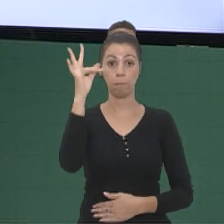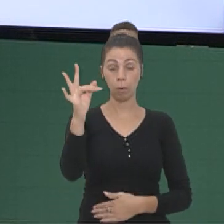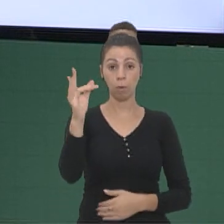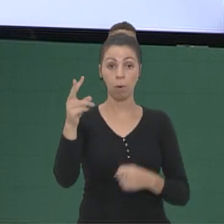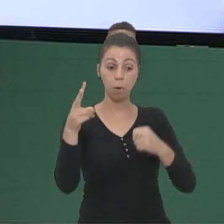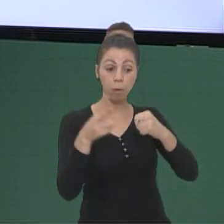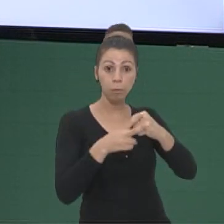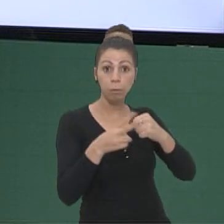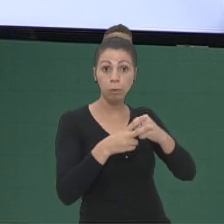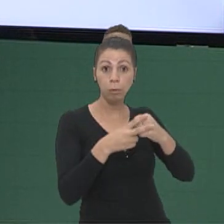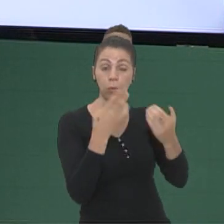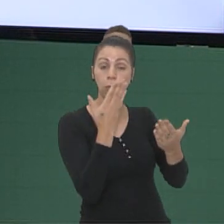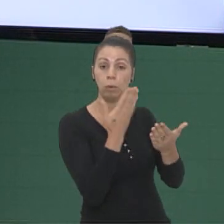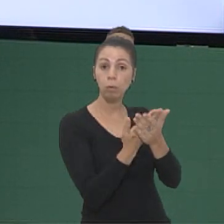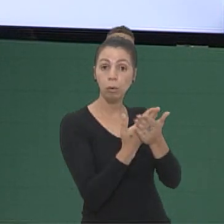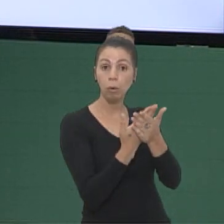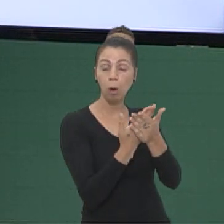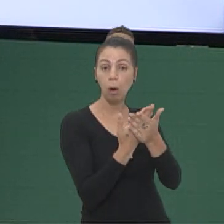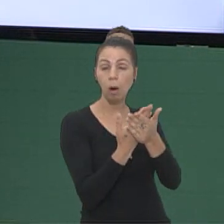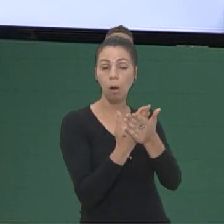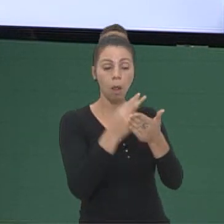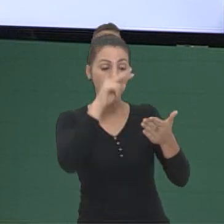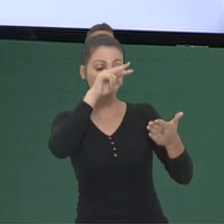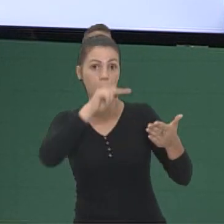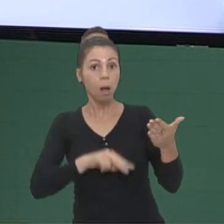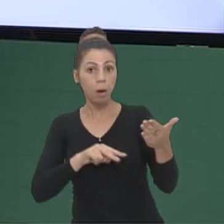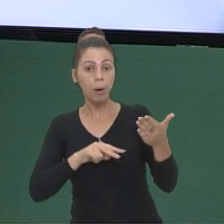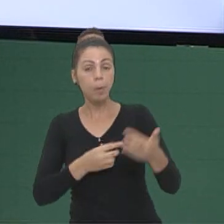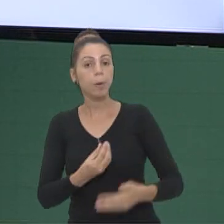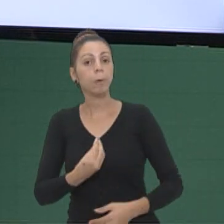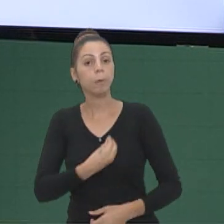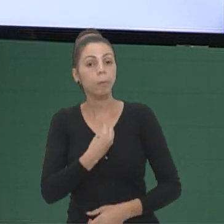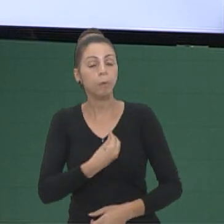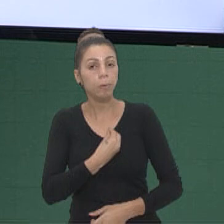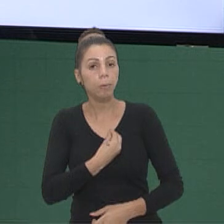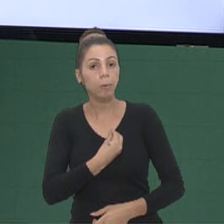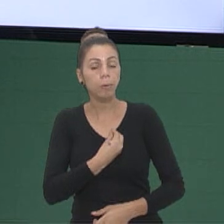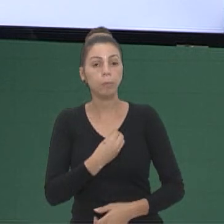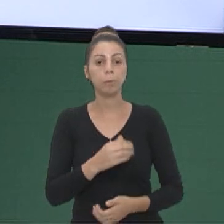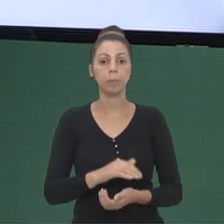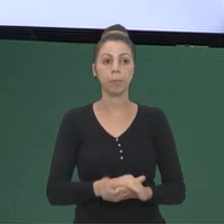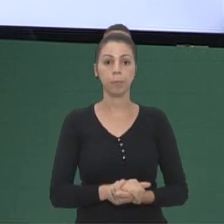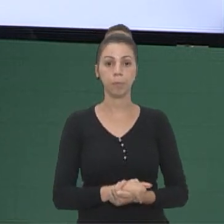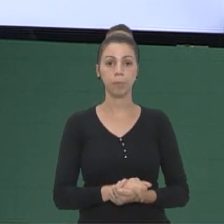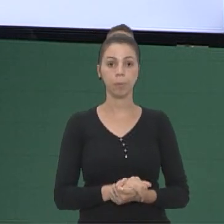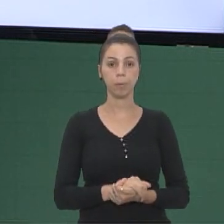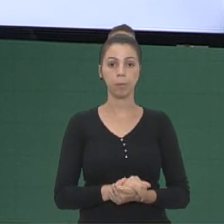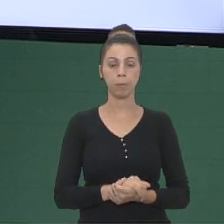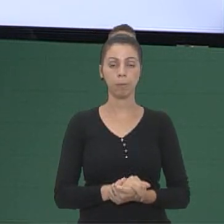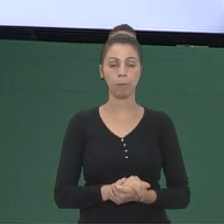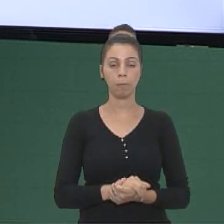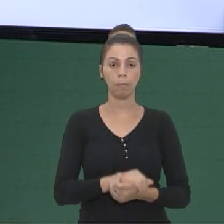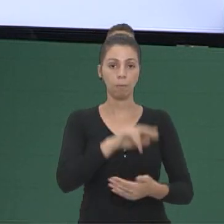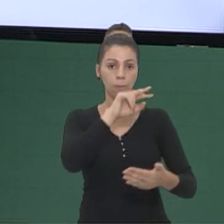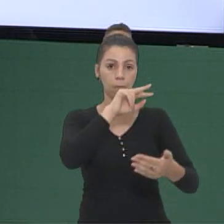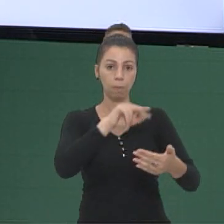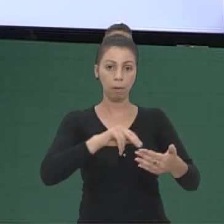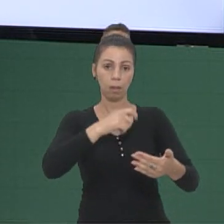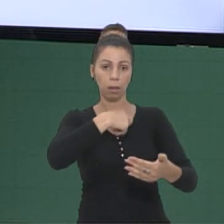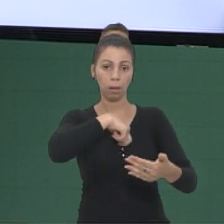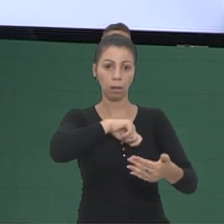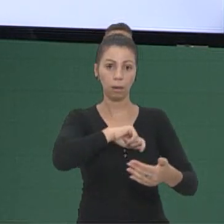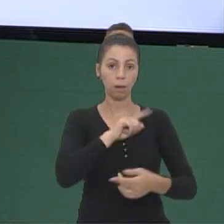verbo estudar, ler e viver. Utilizando a primeira pessoa, yo, yo, yo. Yo estudiaré,